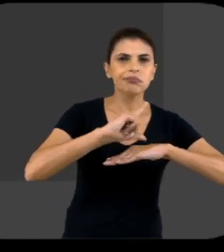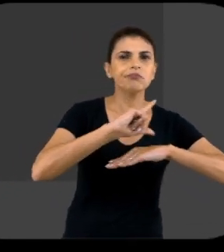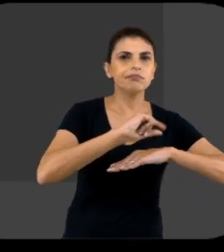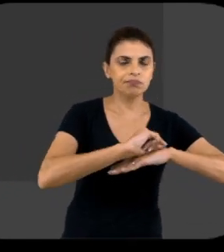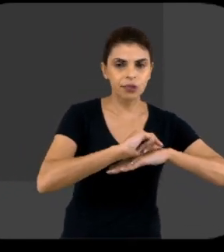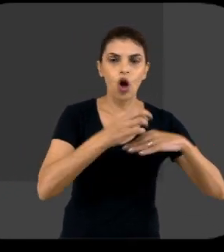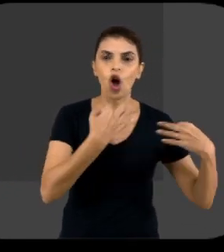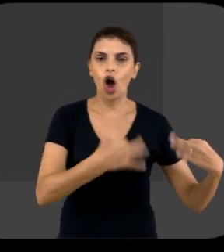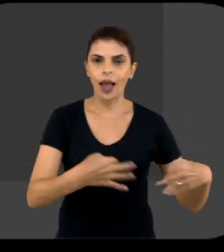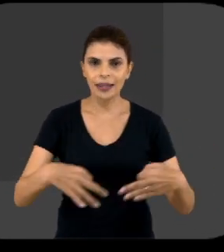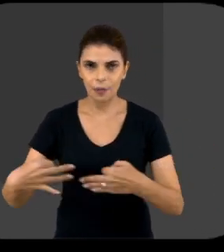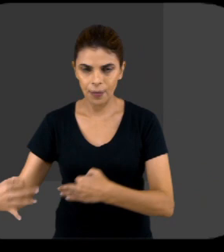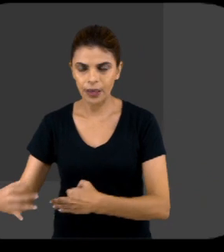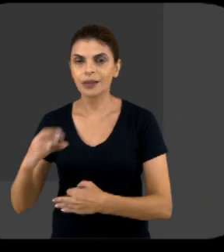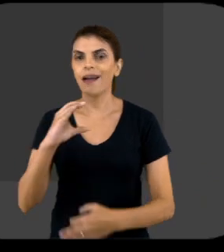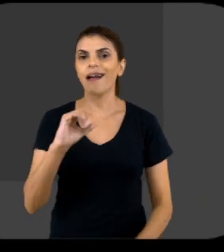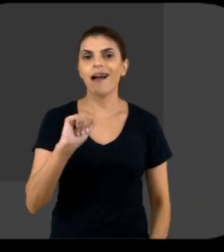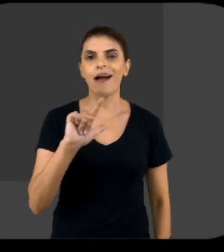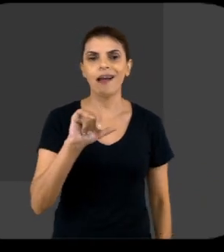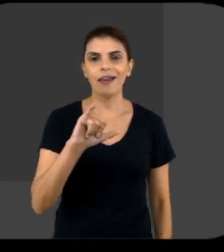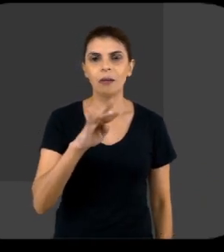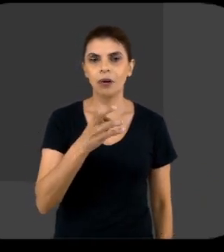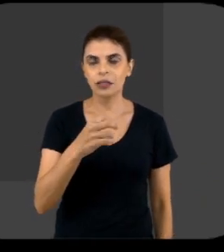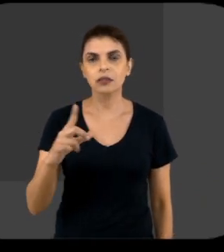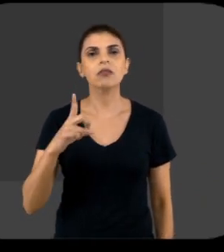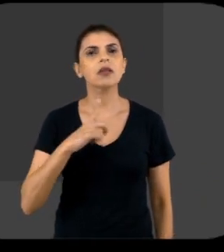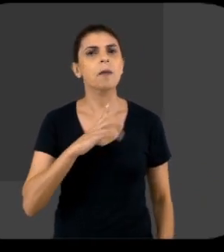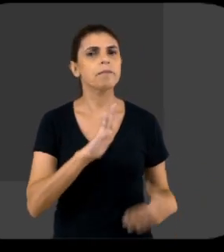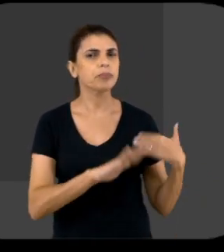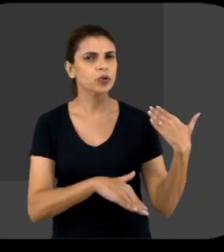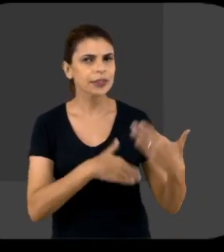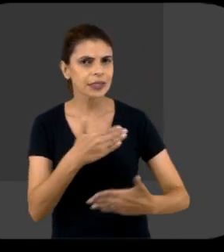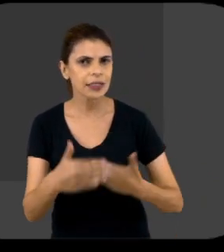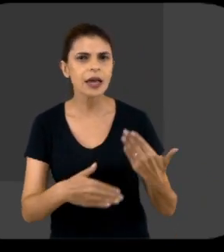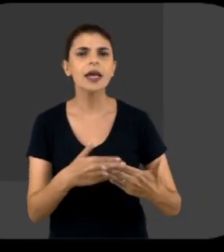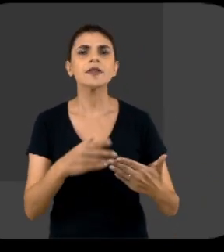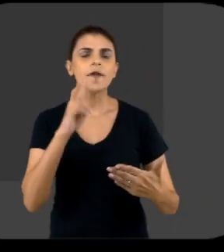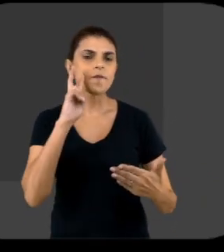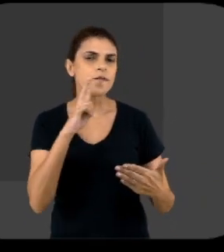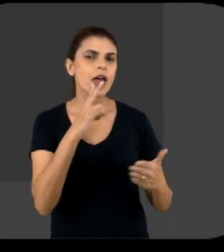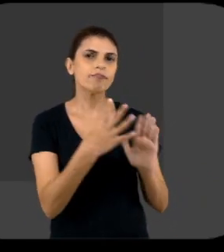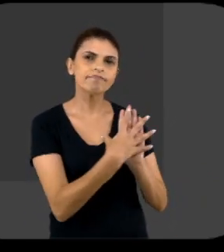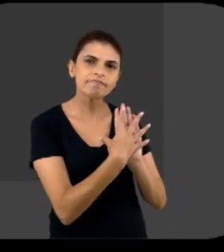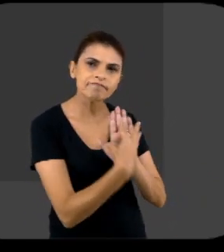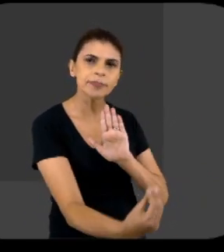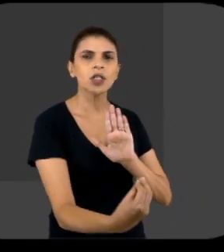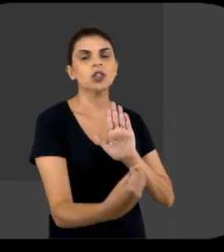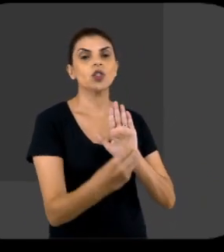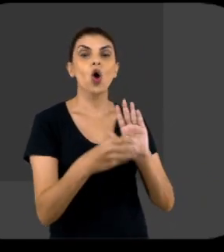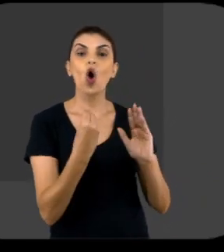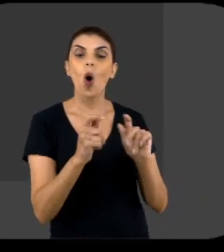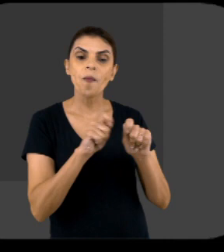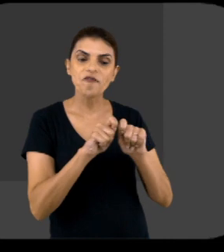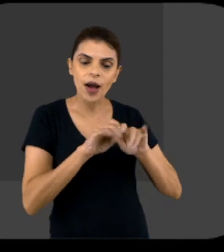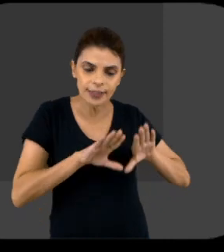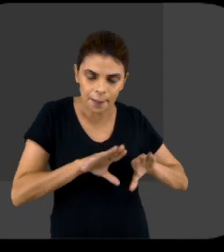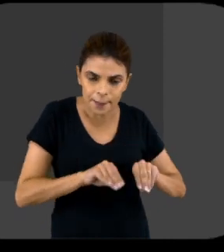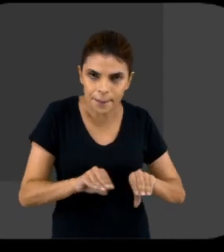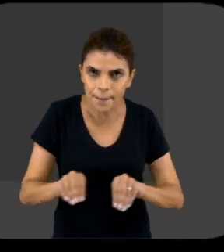de proficiência corretamente. Você precisa ter um procedimento descrevendo como esses itens são